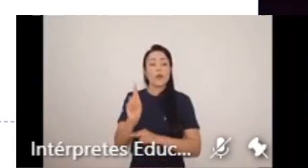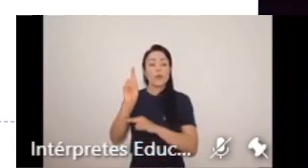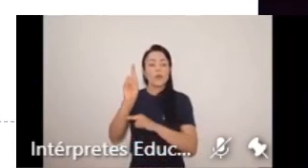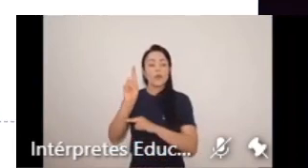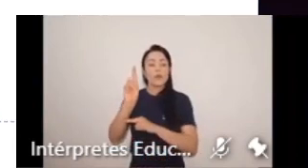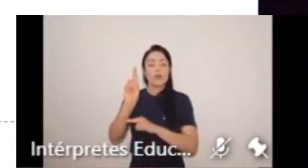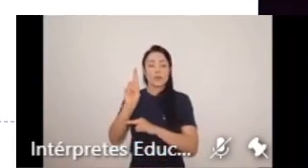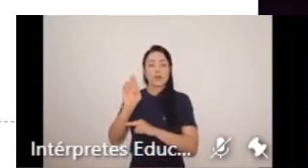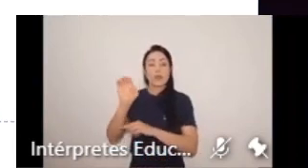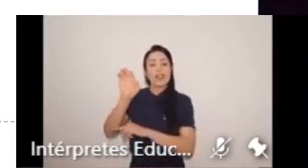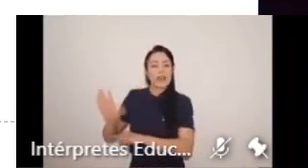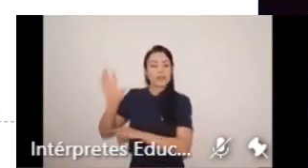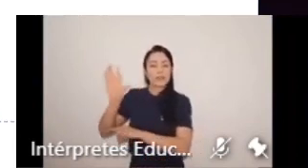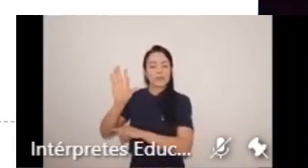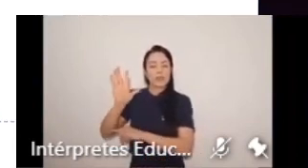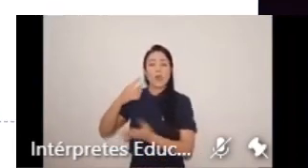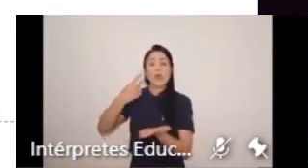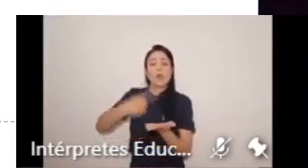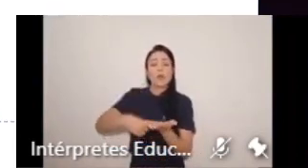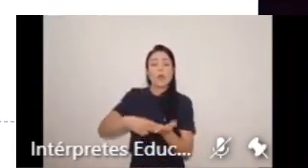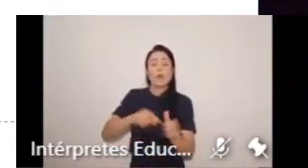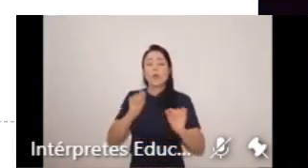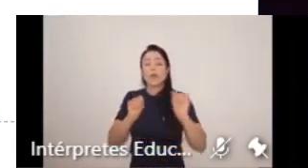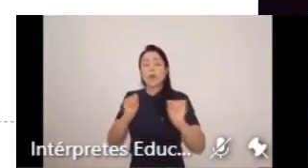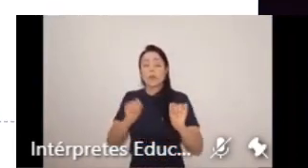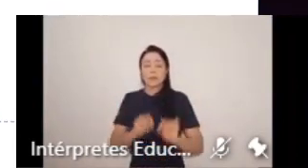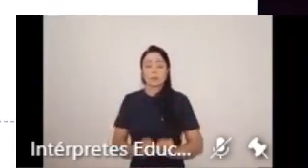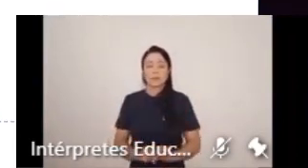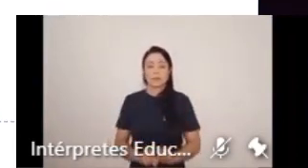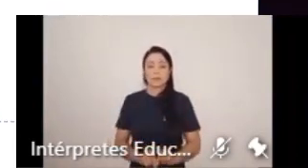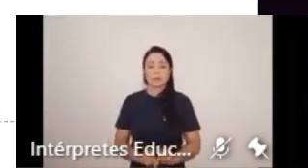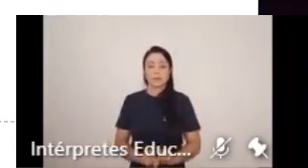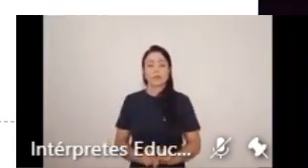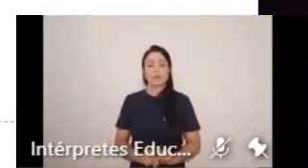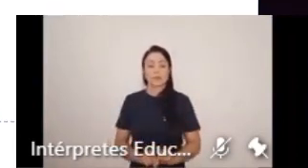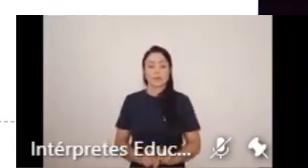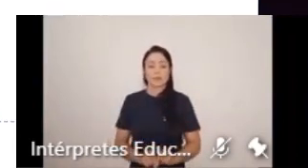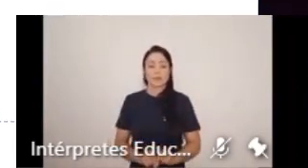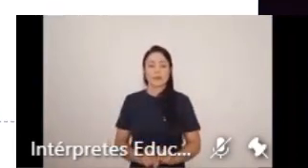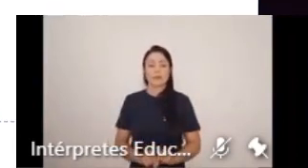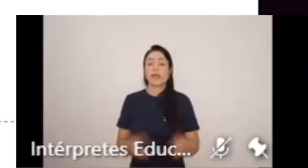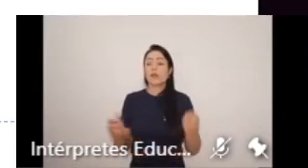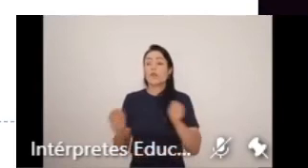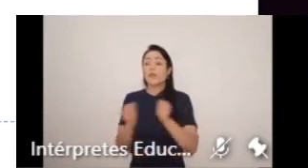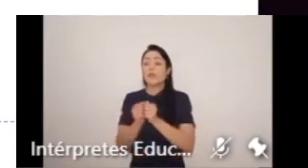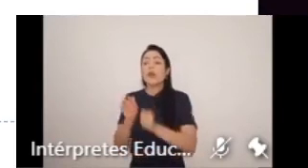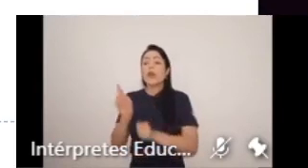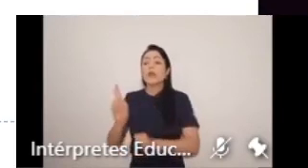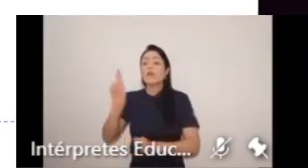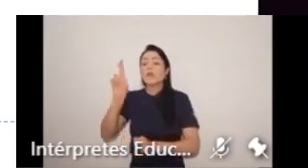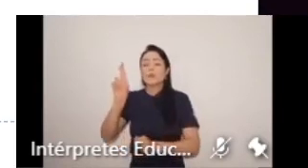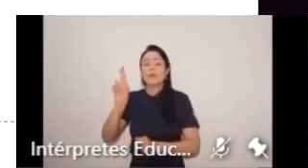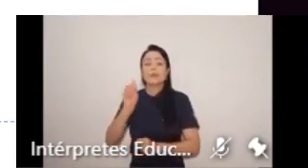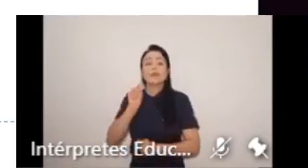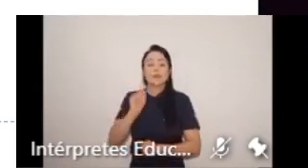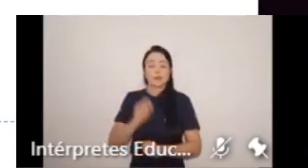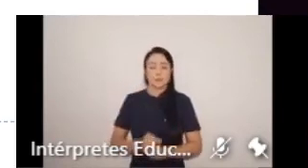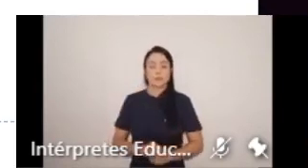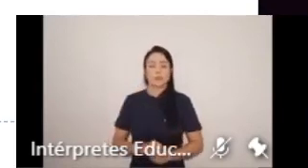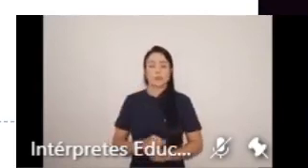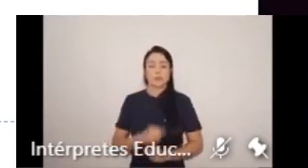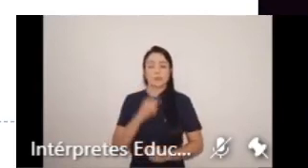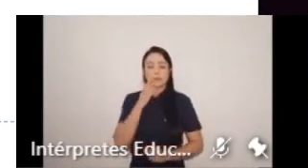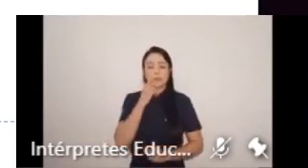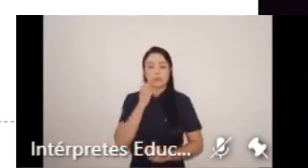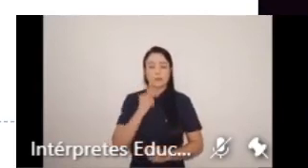Estado de qual é a pactuação, o que foi pactuado e com quem está essa responsabilidade.